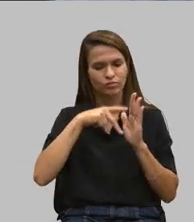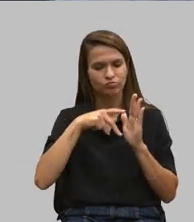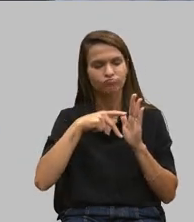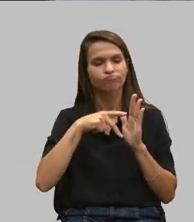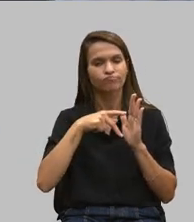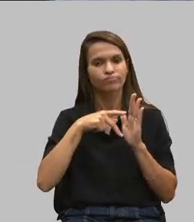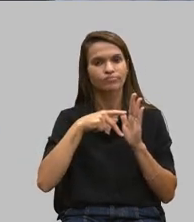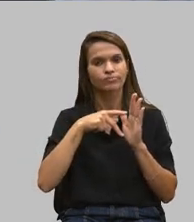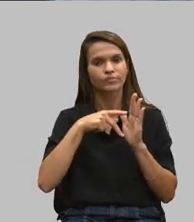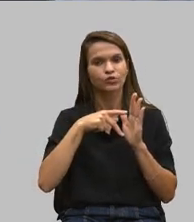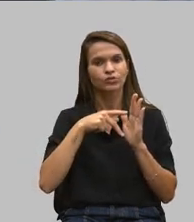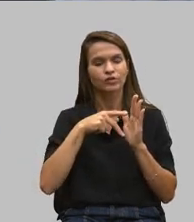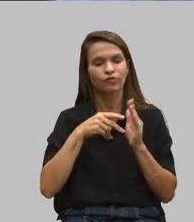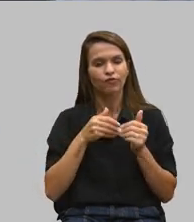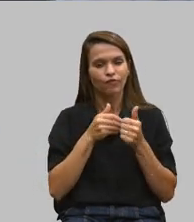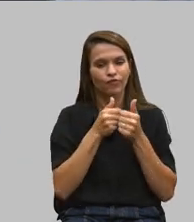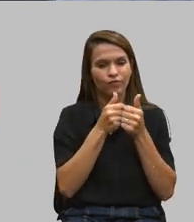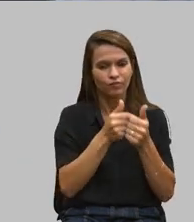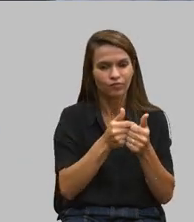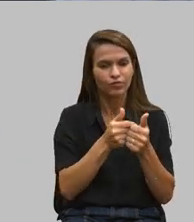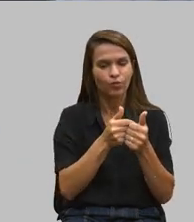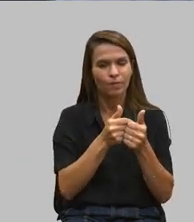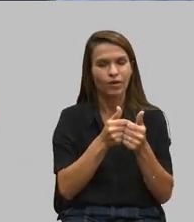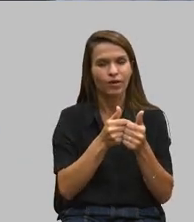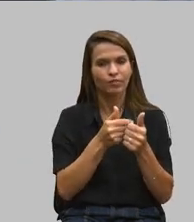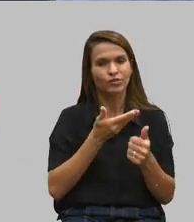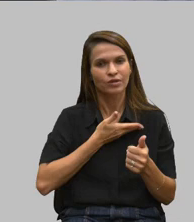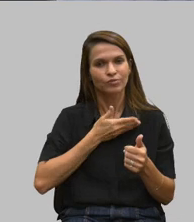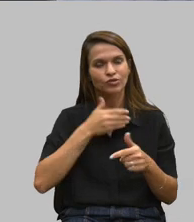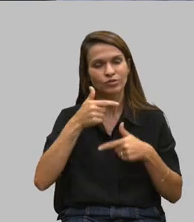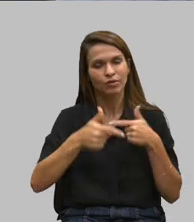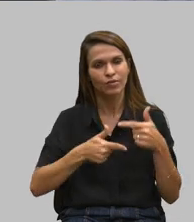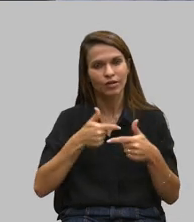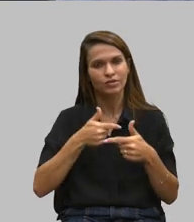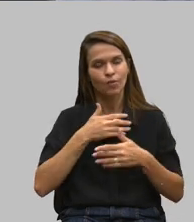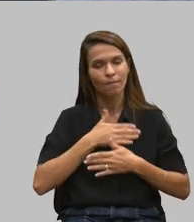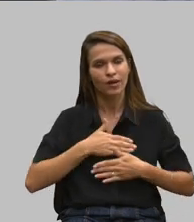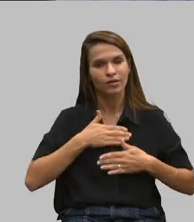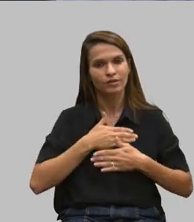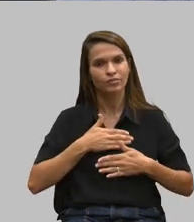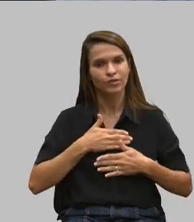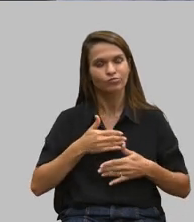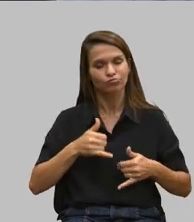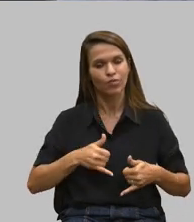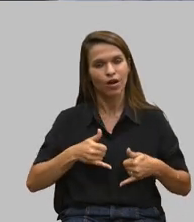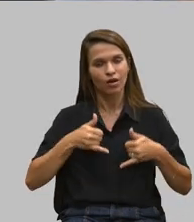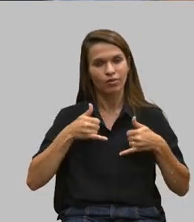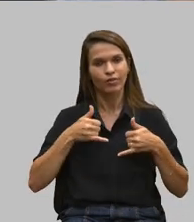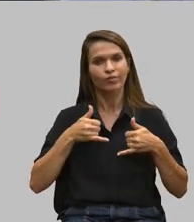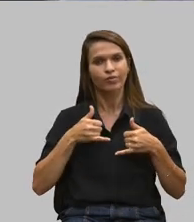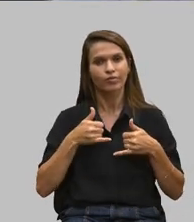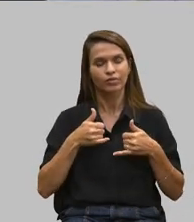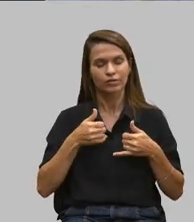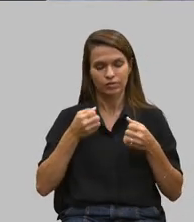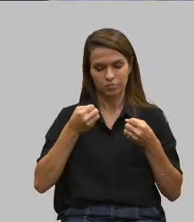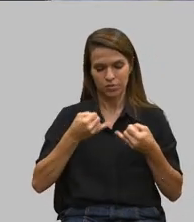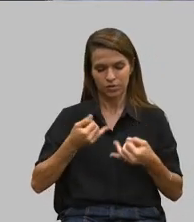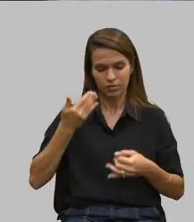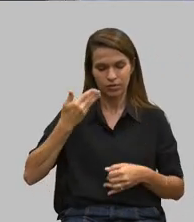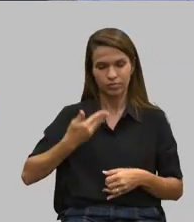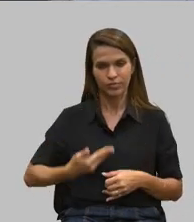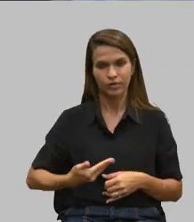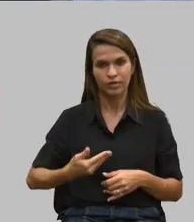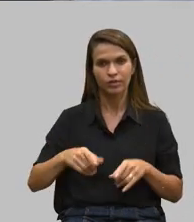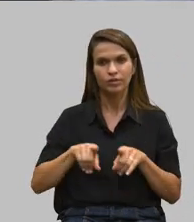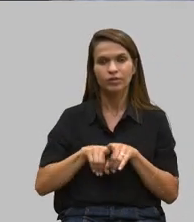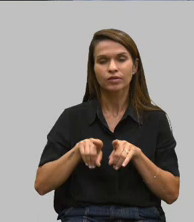meus colegas de trabalho será um prazer será uma satisfação Porque isso diz também sobre mim então diz também sobre os